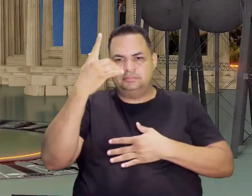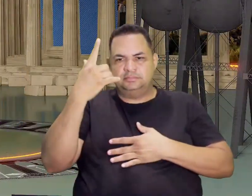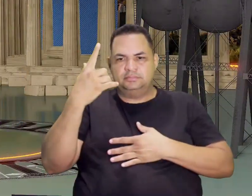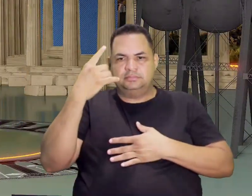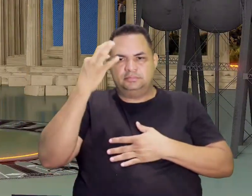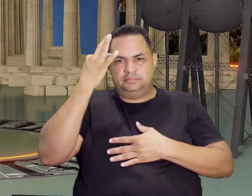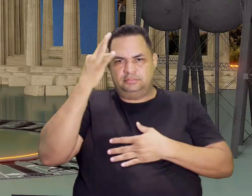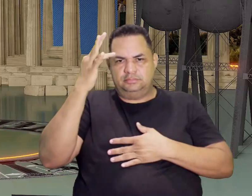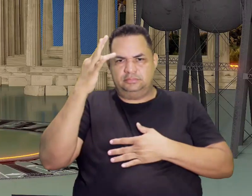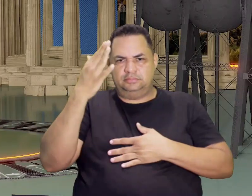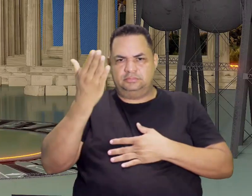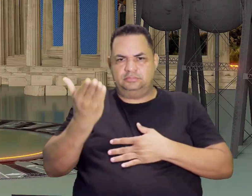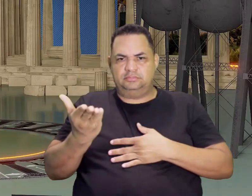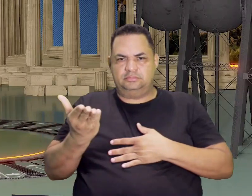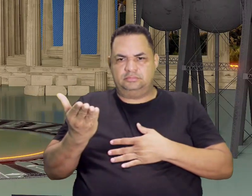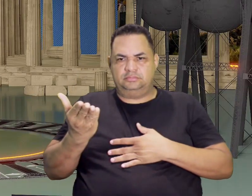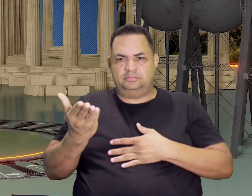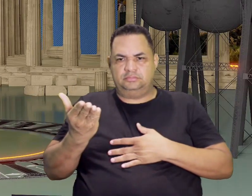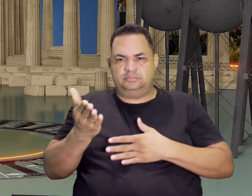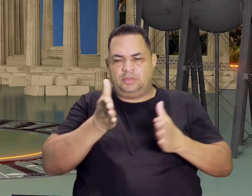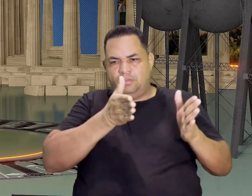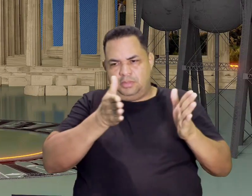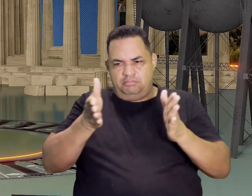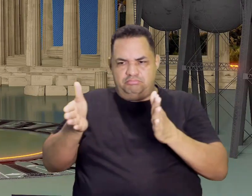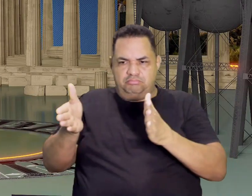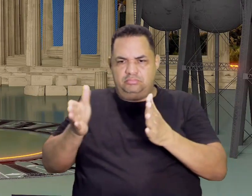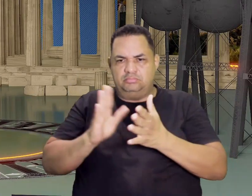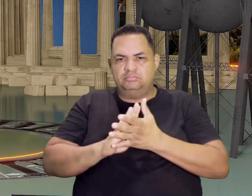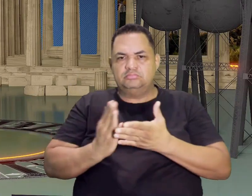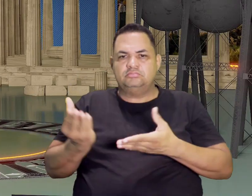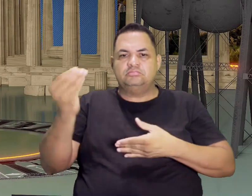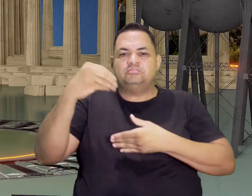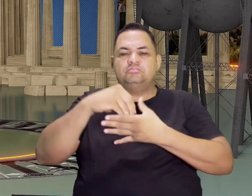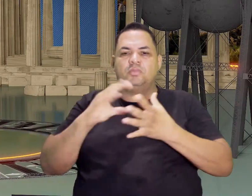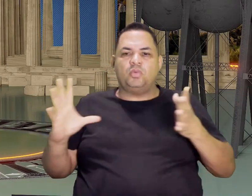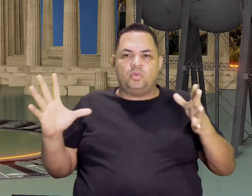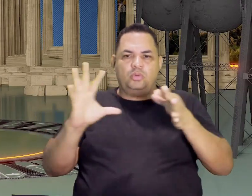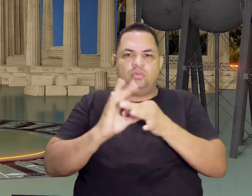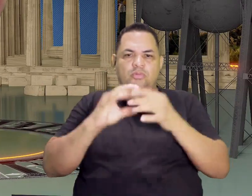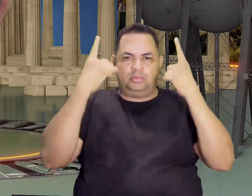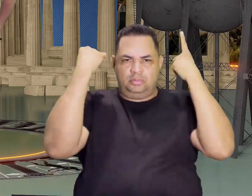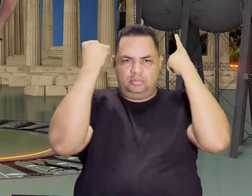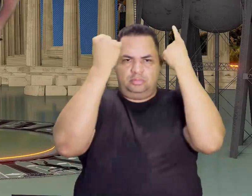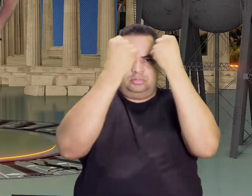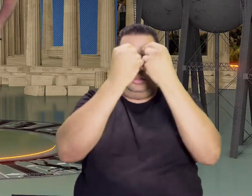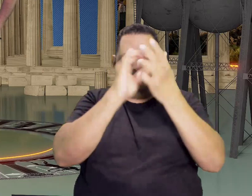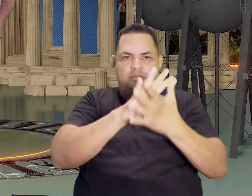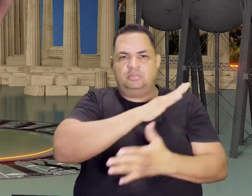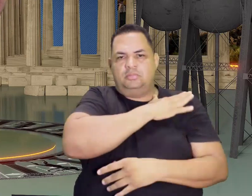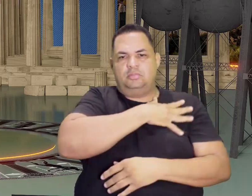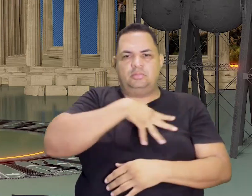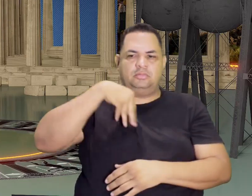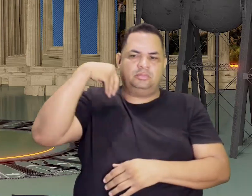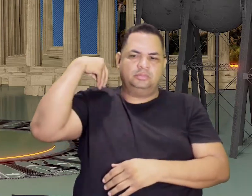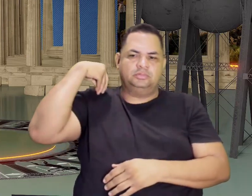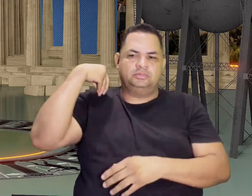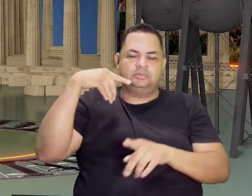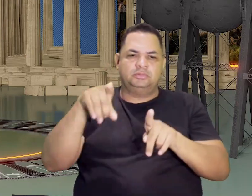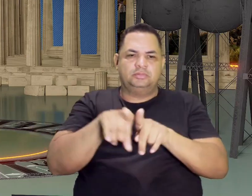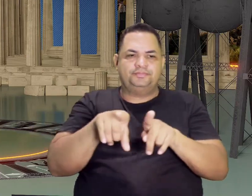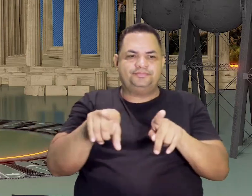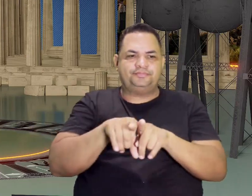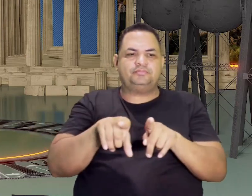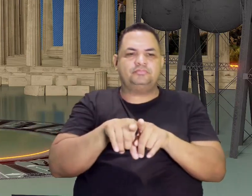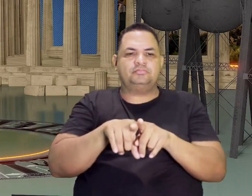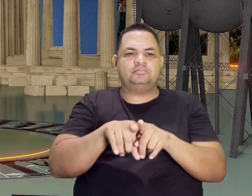aqui, coloca um pouco, né, do período, sempre o contexto da Grécia, Aristóteles aqui, mas a gente não